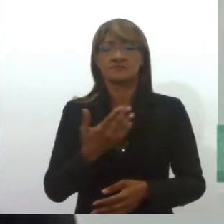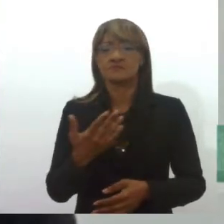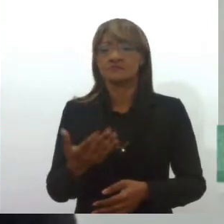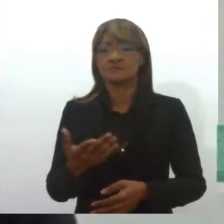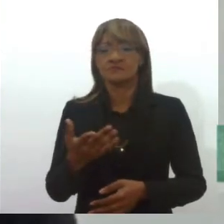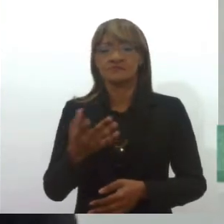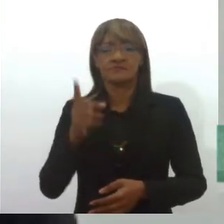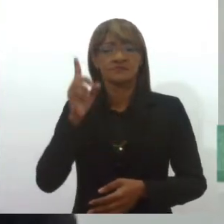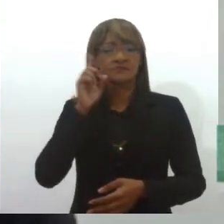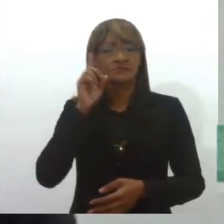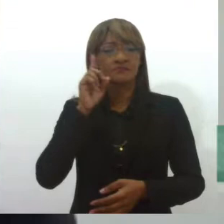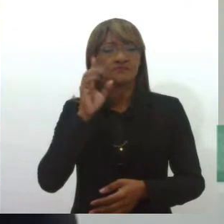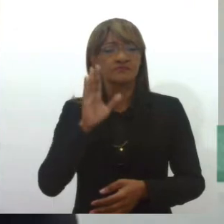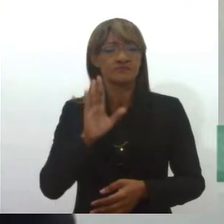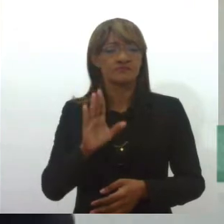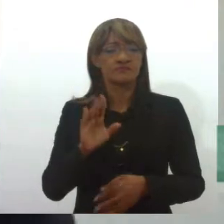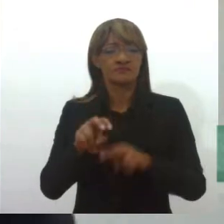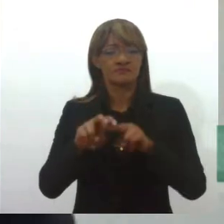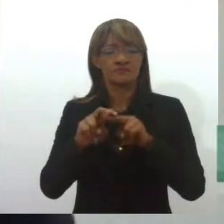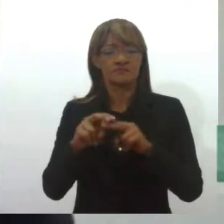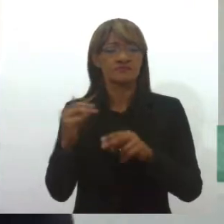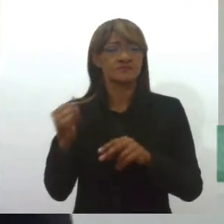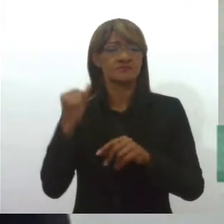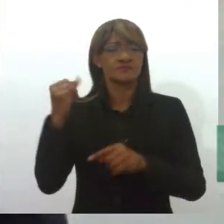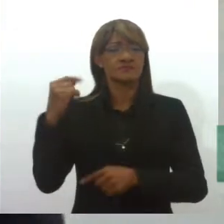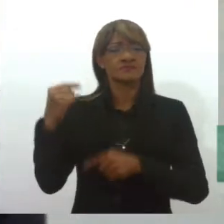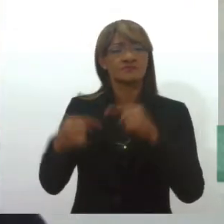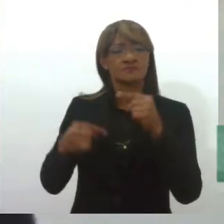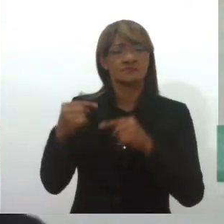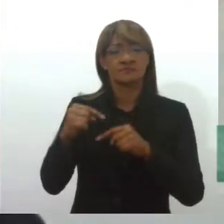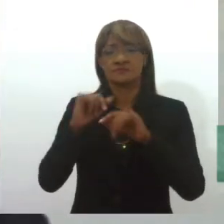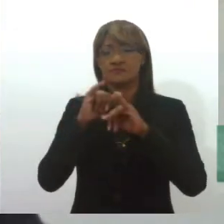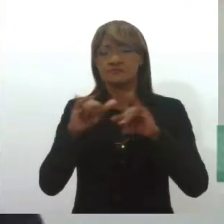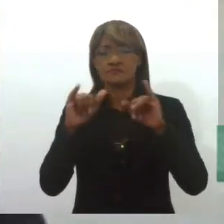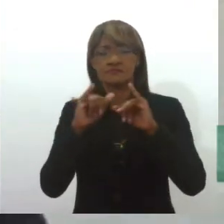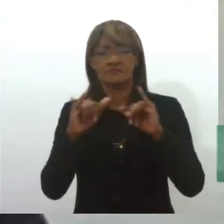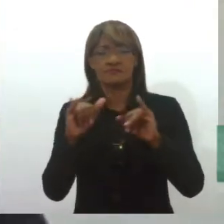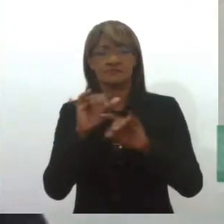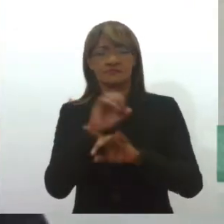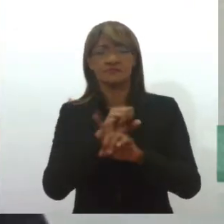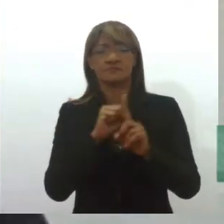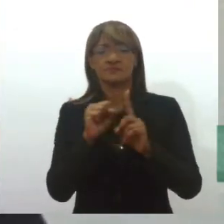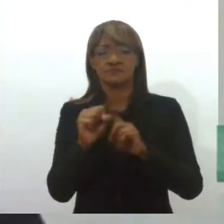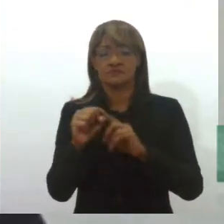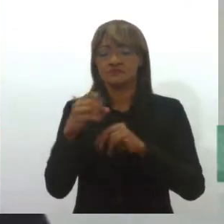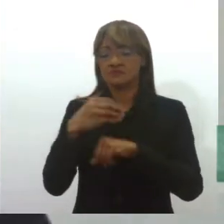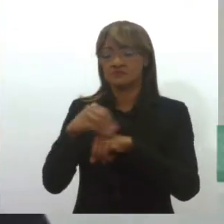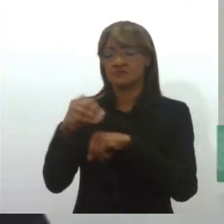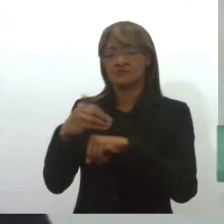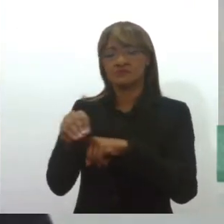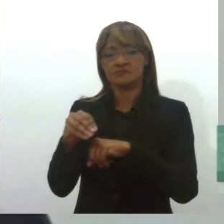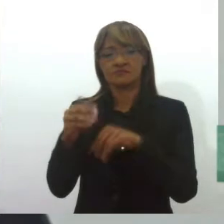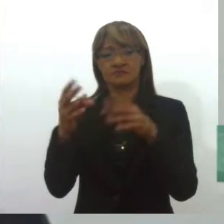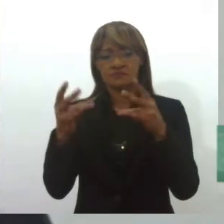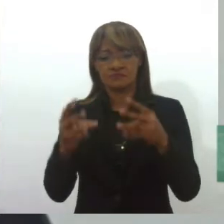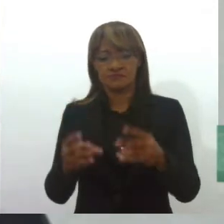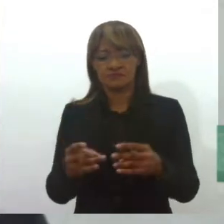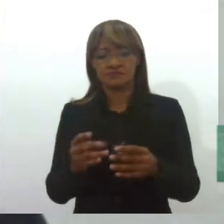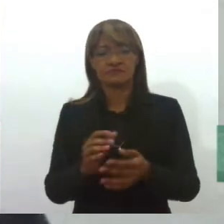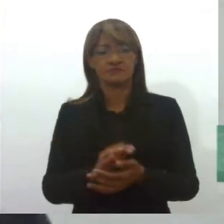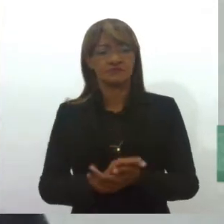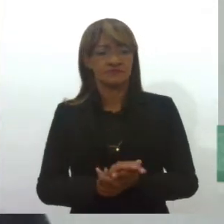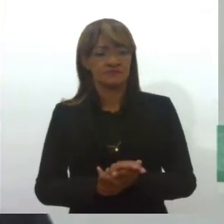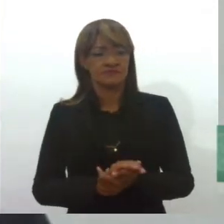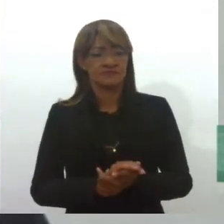importância da gente estar debatendo com a sociedade, que pode contribuir com informações para esclarecidos. Então, há um